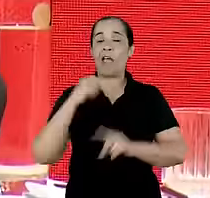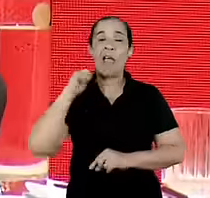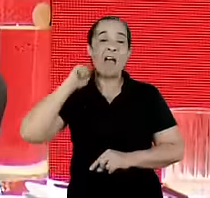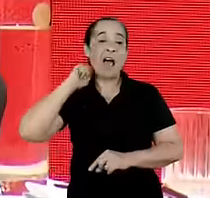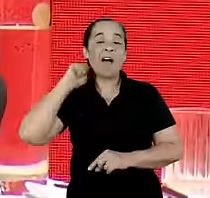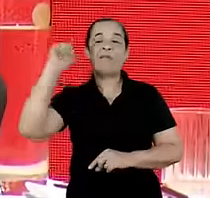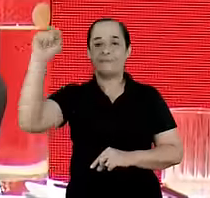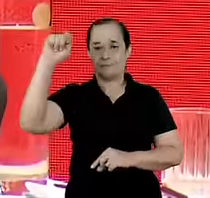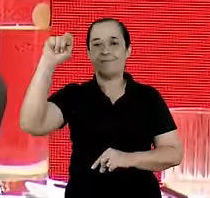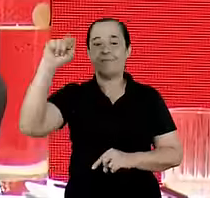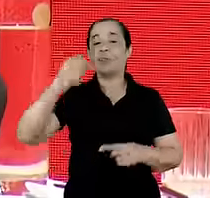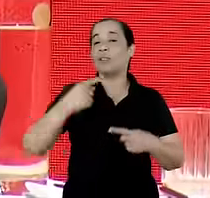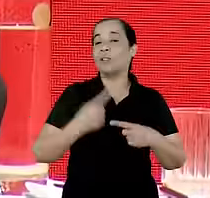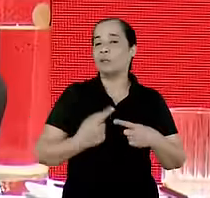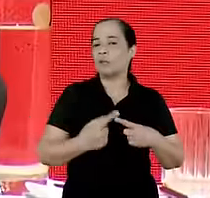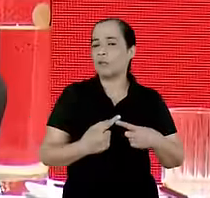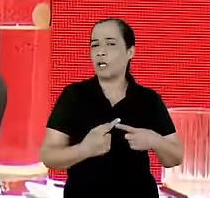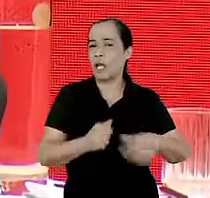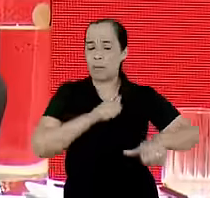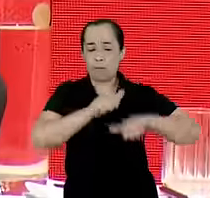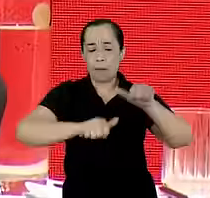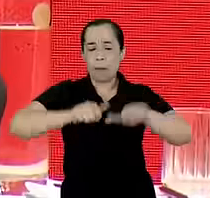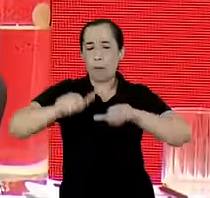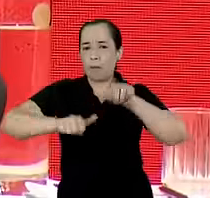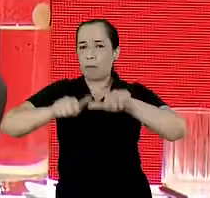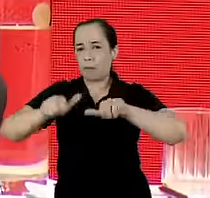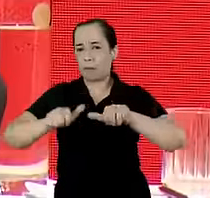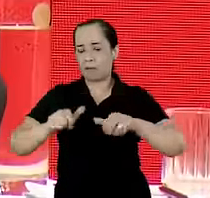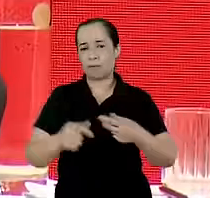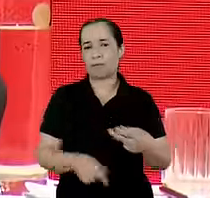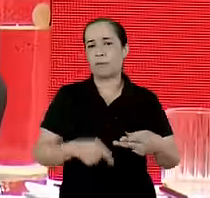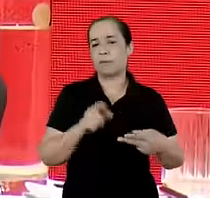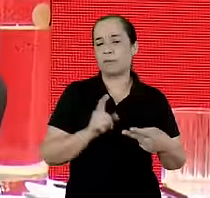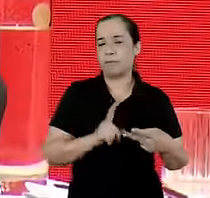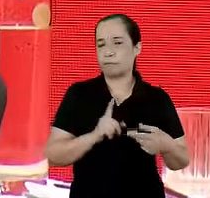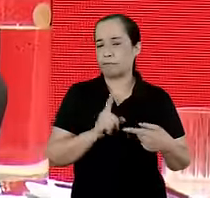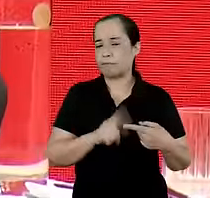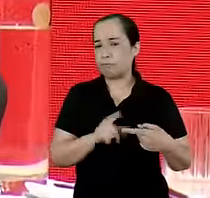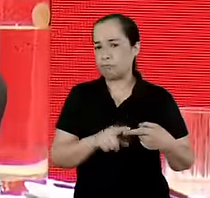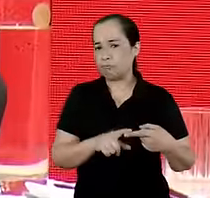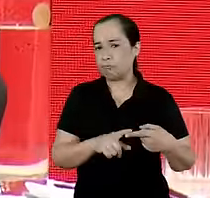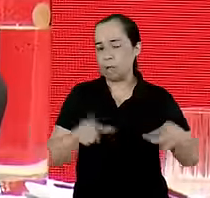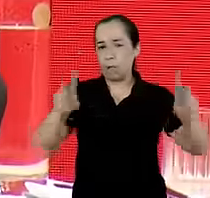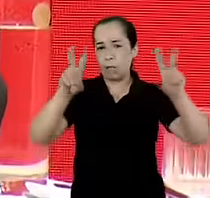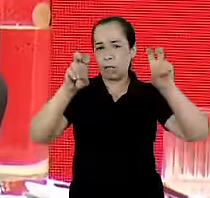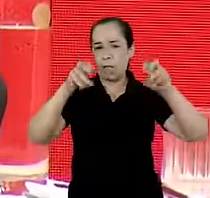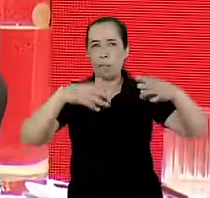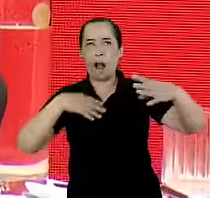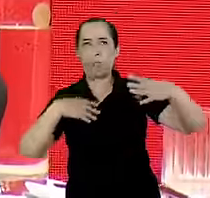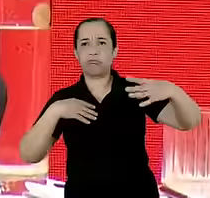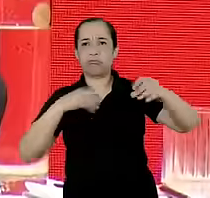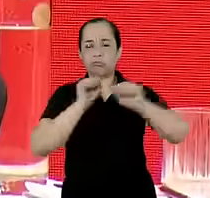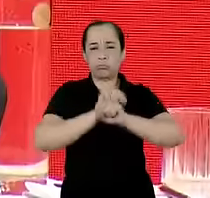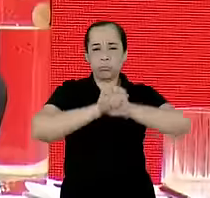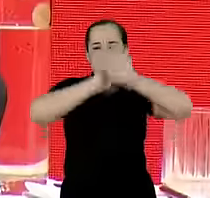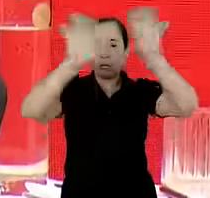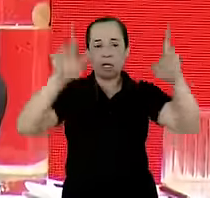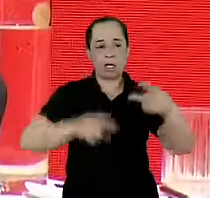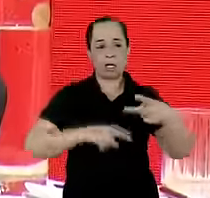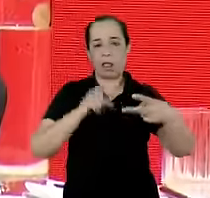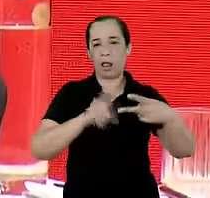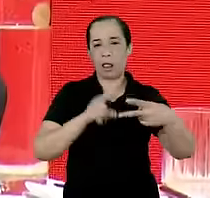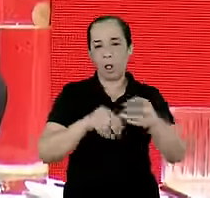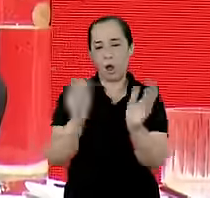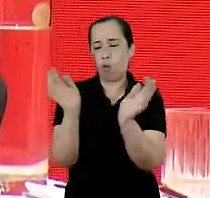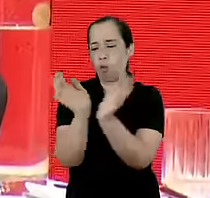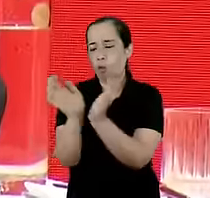eh das mudanças sejam elas eh em relação à transparência a questão das classes e subclasses vão